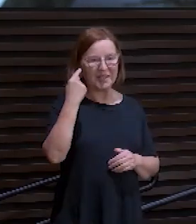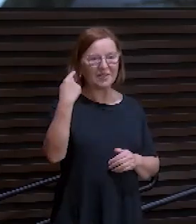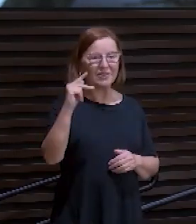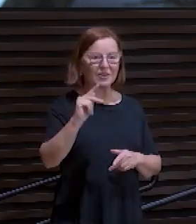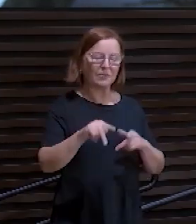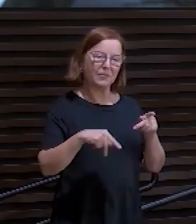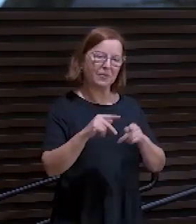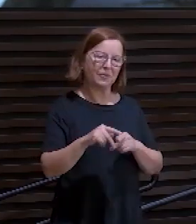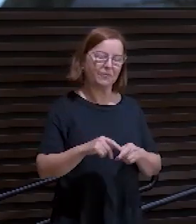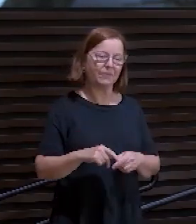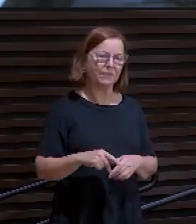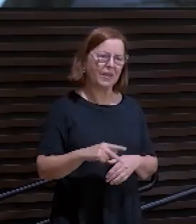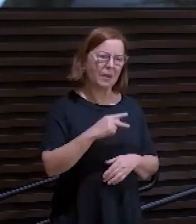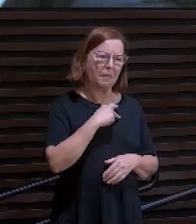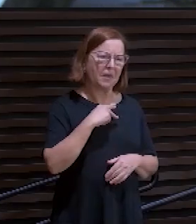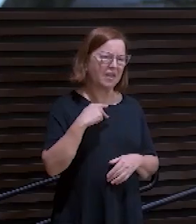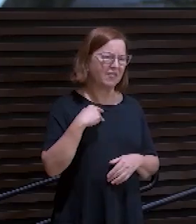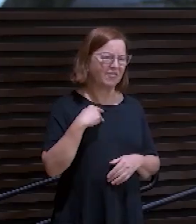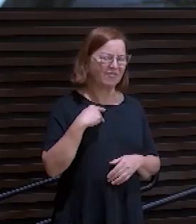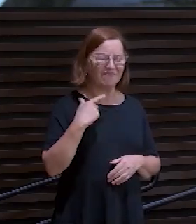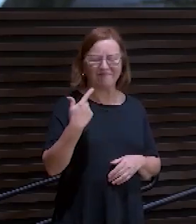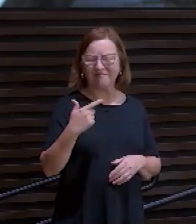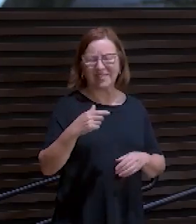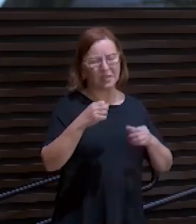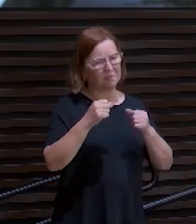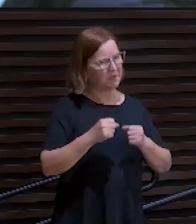Pastores não têm poder sozinhos.